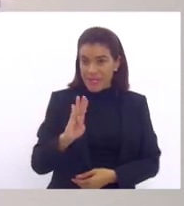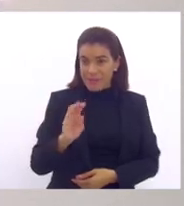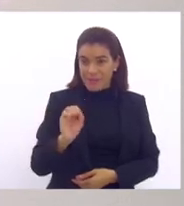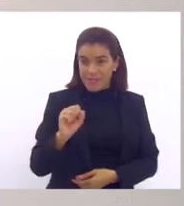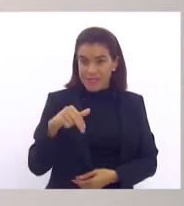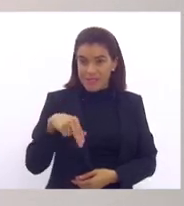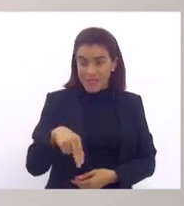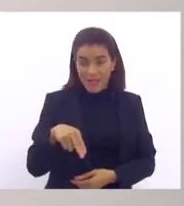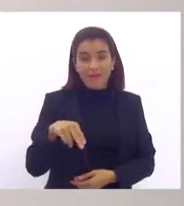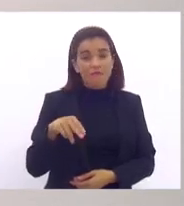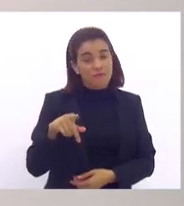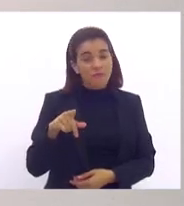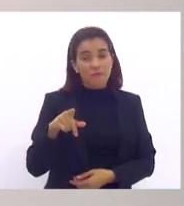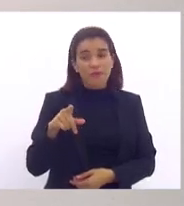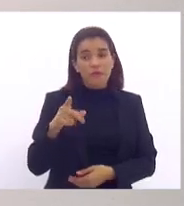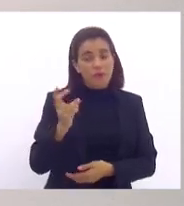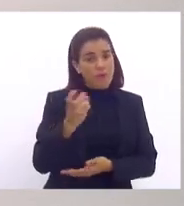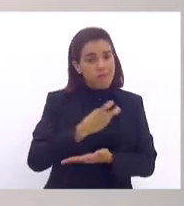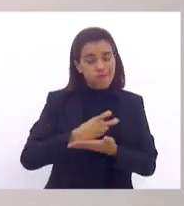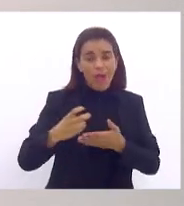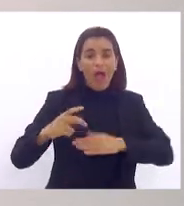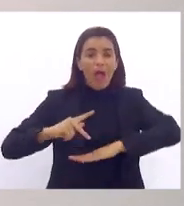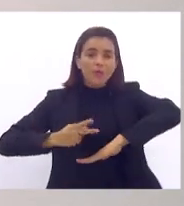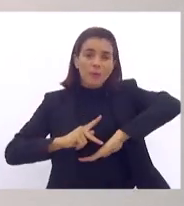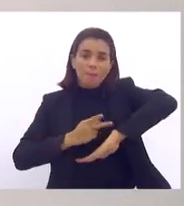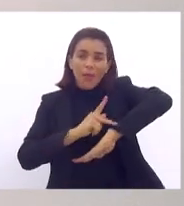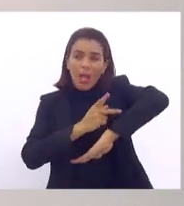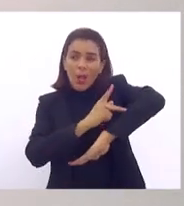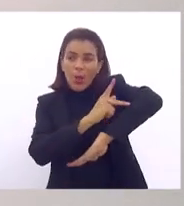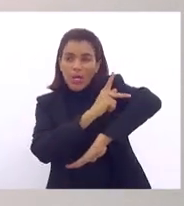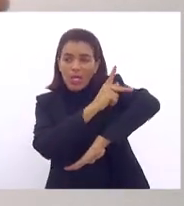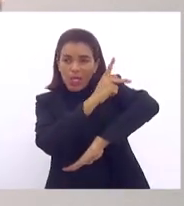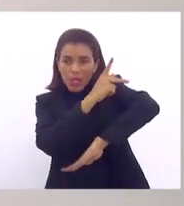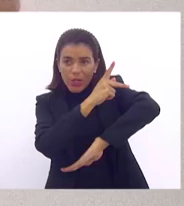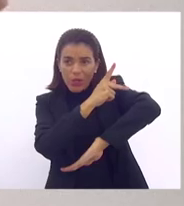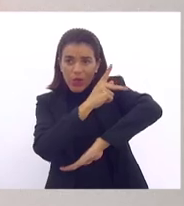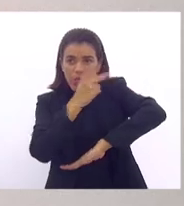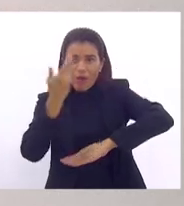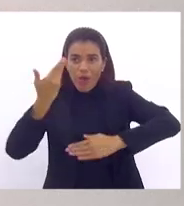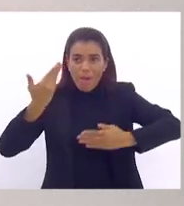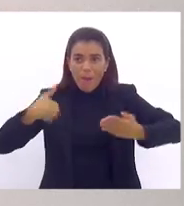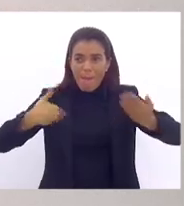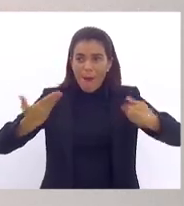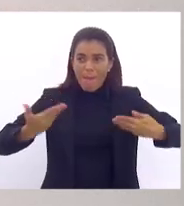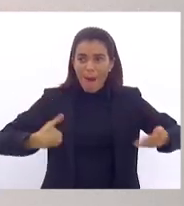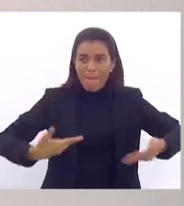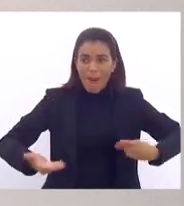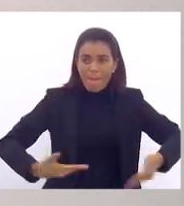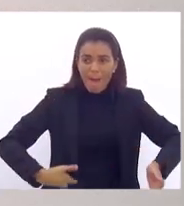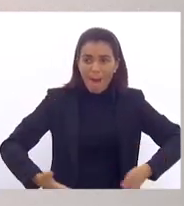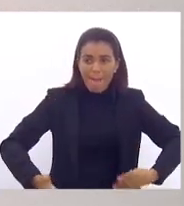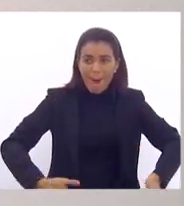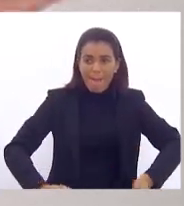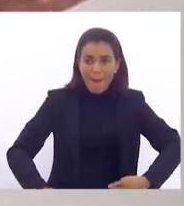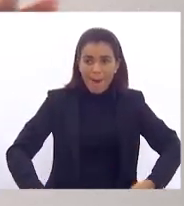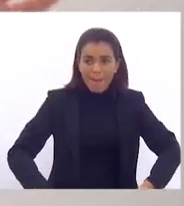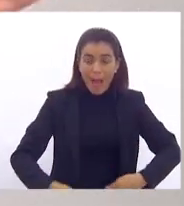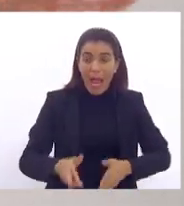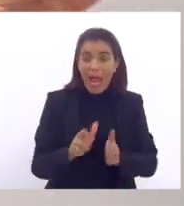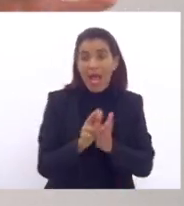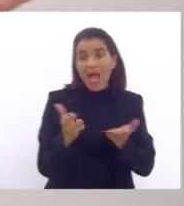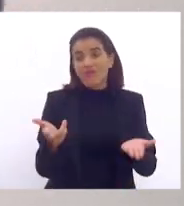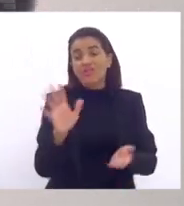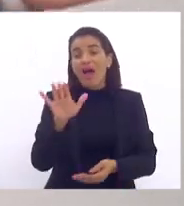levada à praça pública ao Pelourinho e esquartejado e e depois a revista disse que